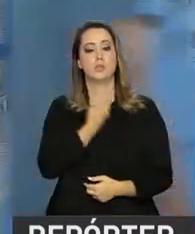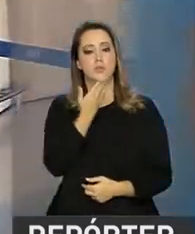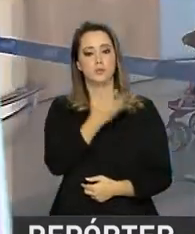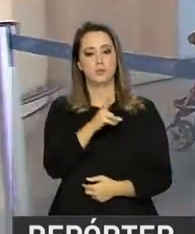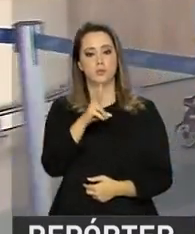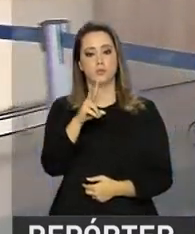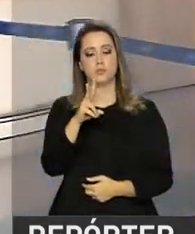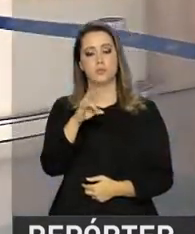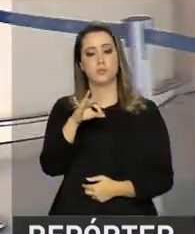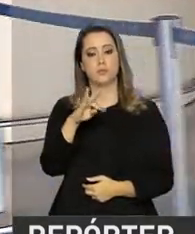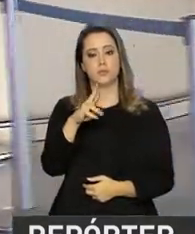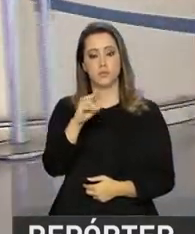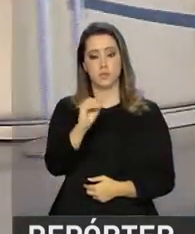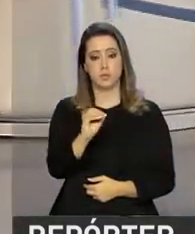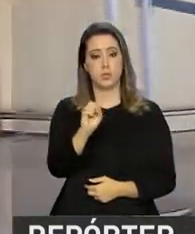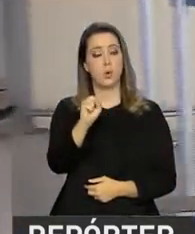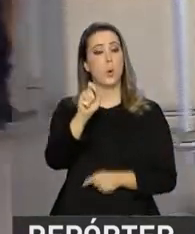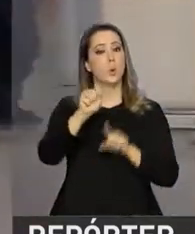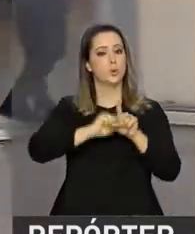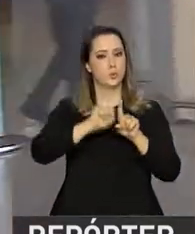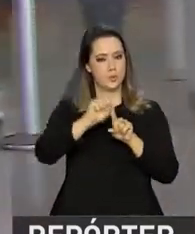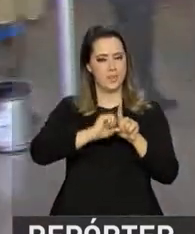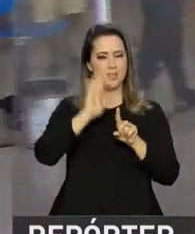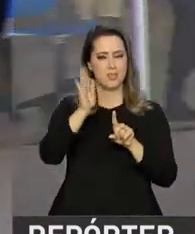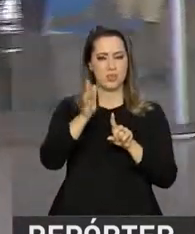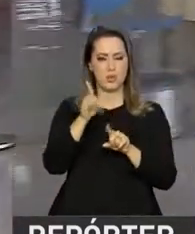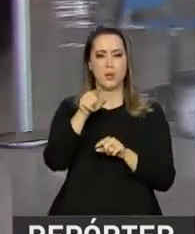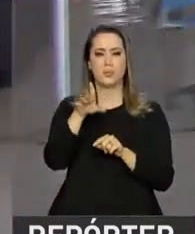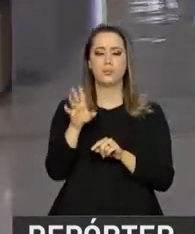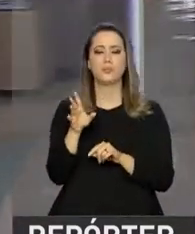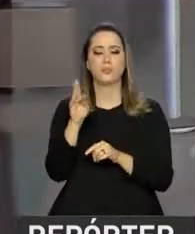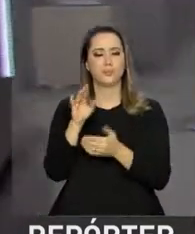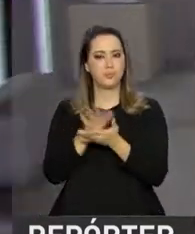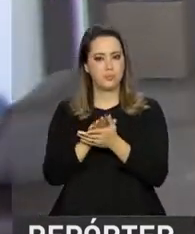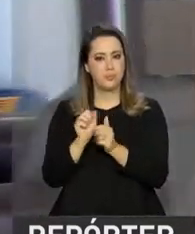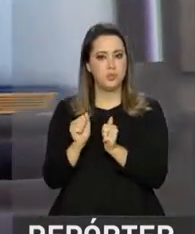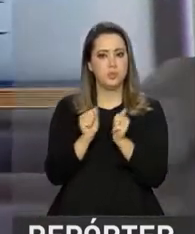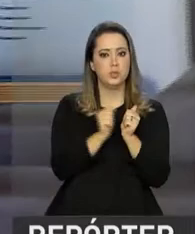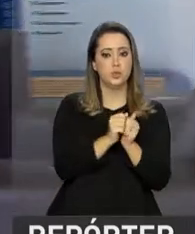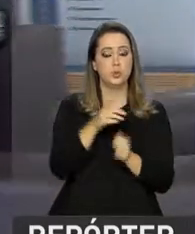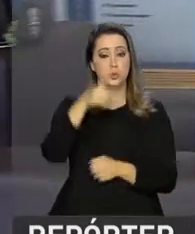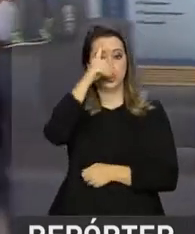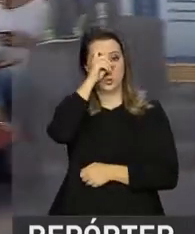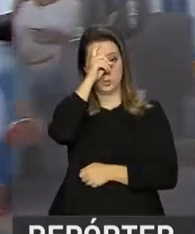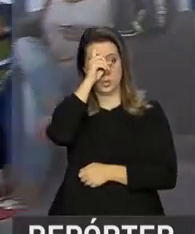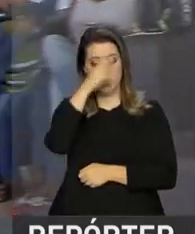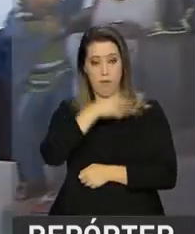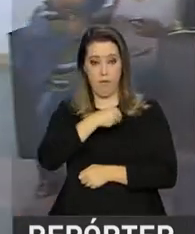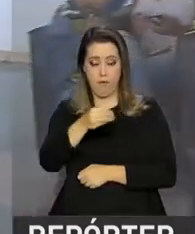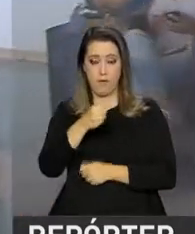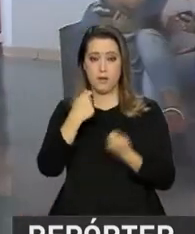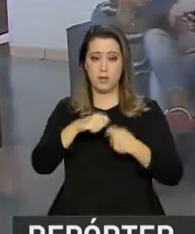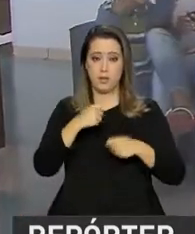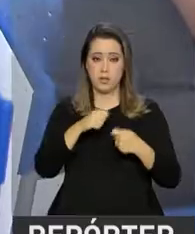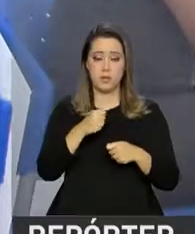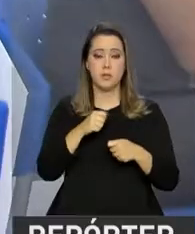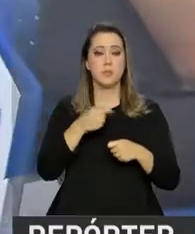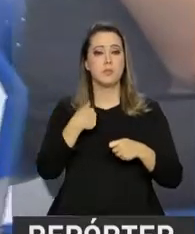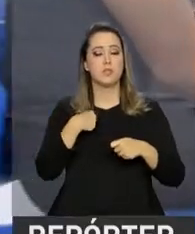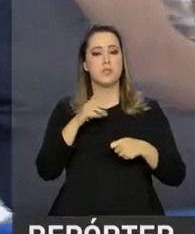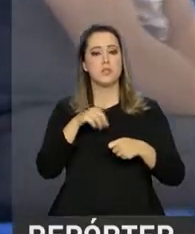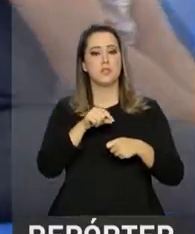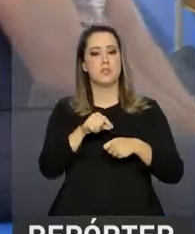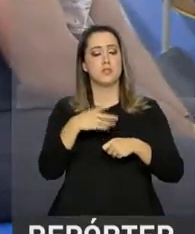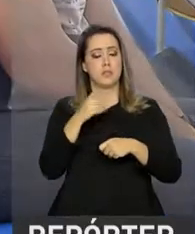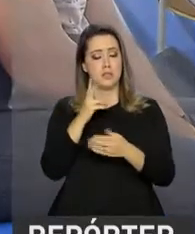Há 8 meses, toda semana, ela e o marido levam Vitor a este hospital em Brasília para sessões de quimioterapia.